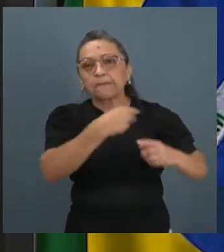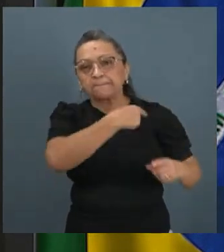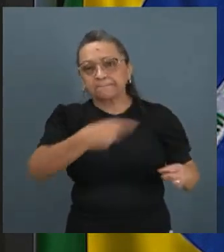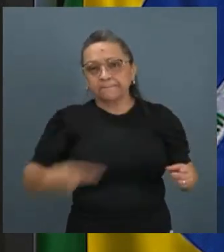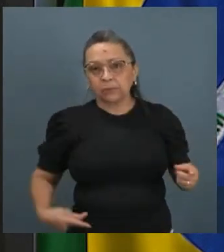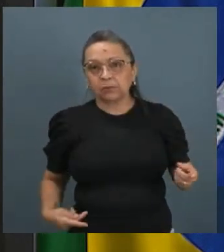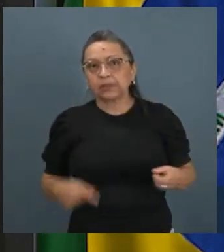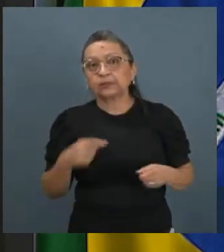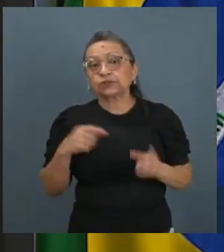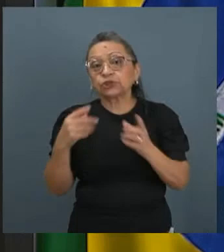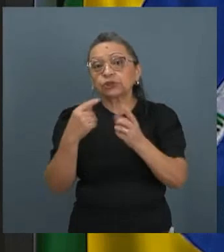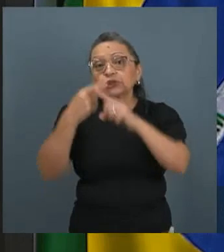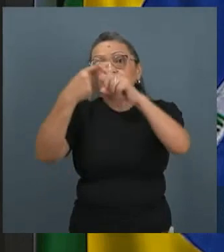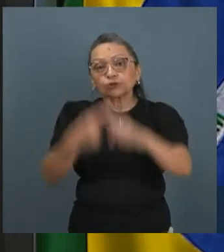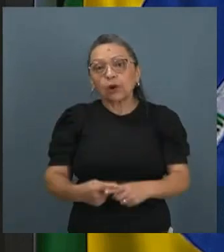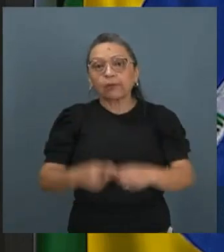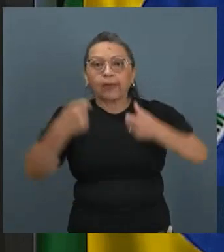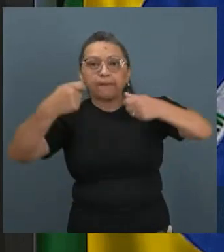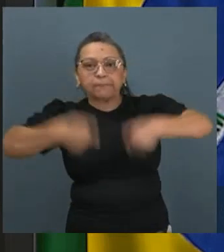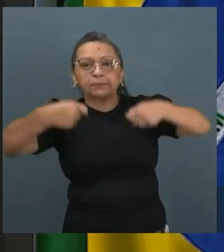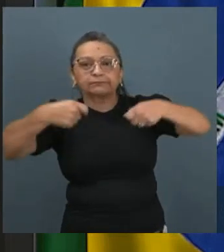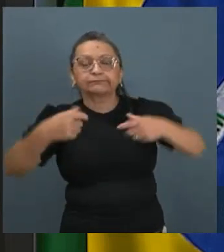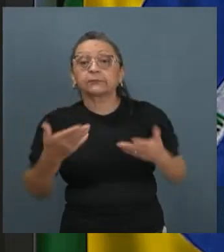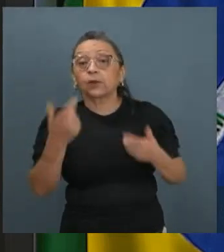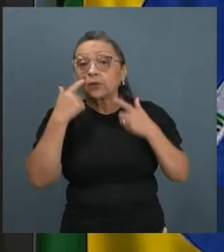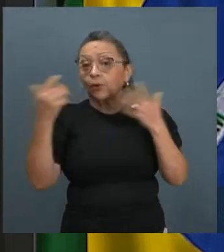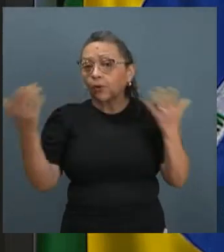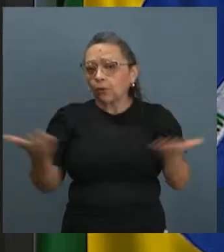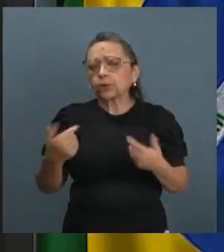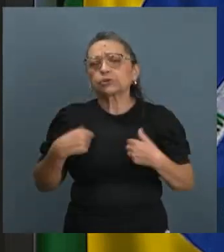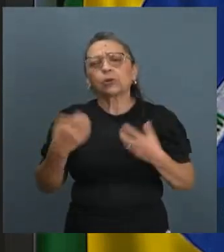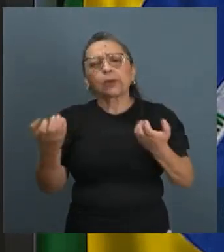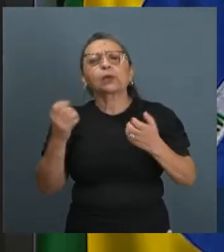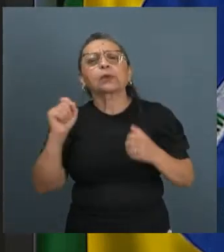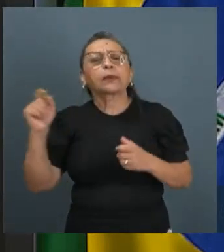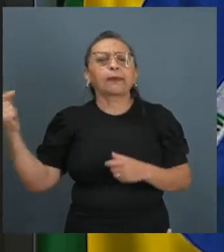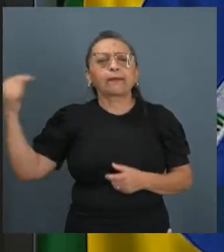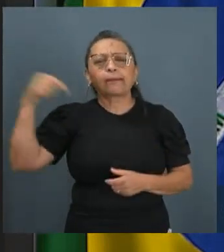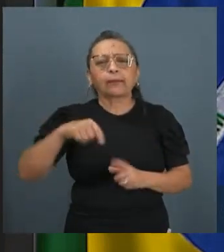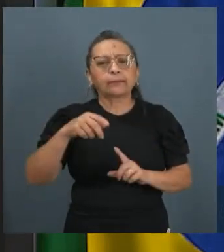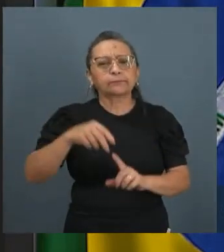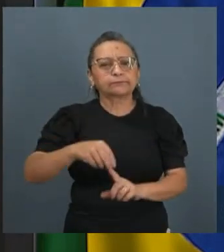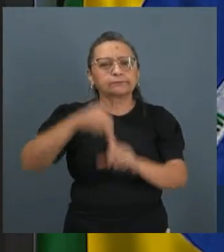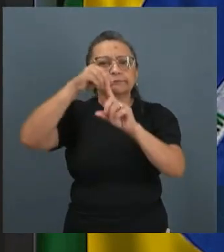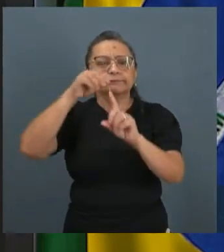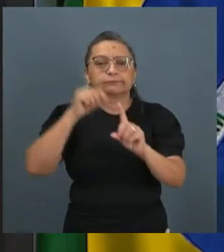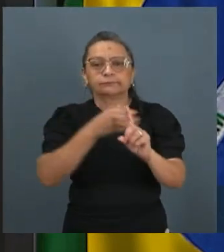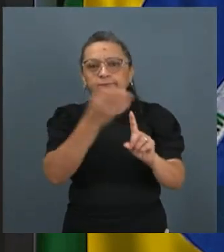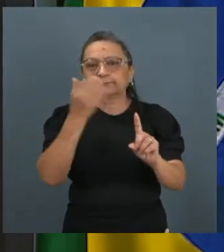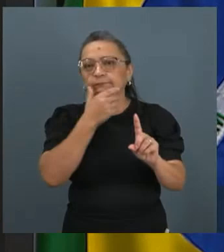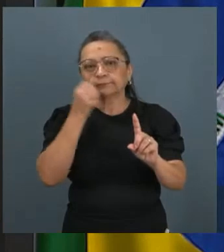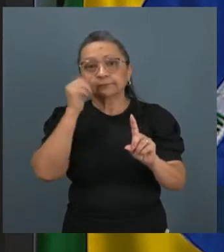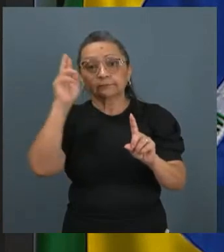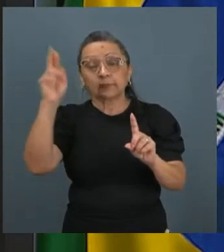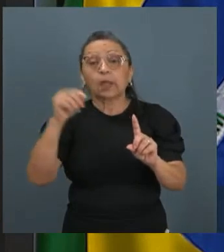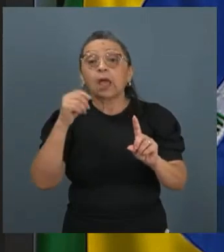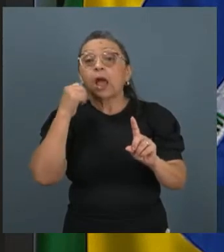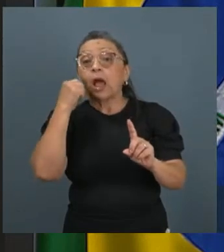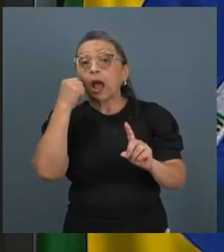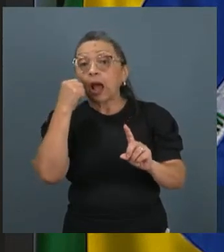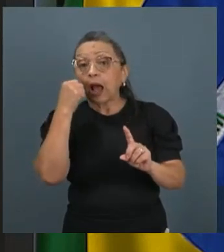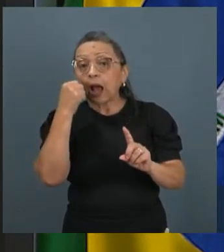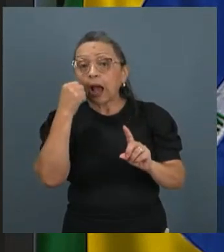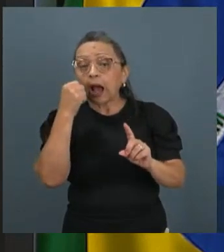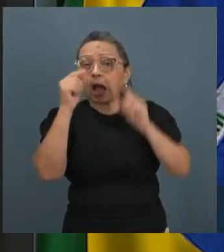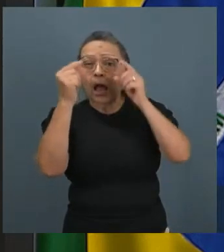públicas de jogos e apostas. Hoje eu pretendo destacar aqui, senhoras e senhores, alguns